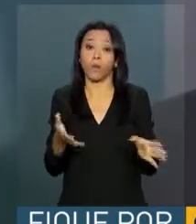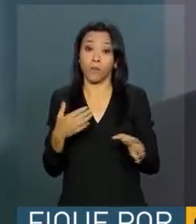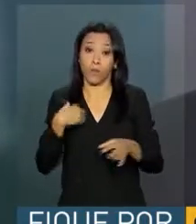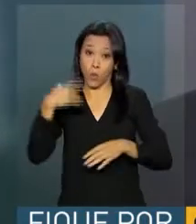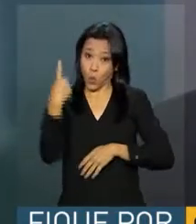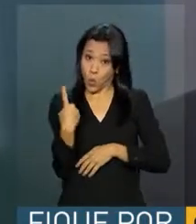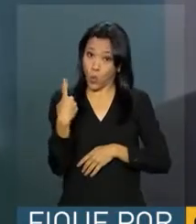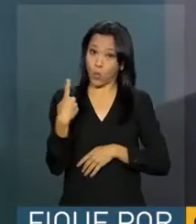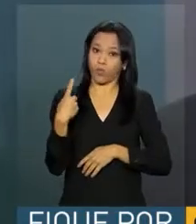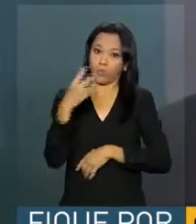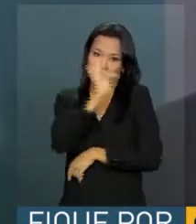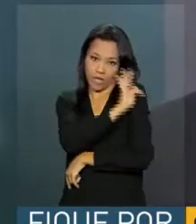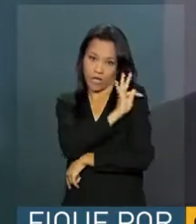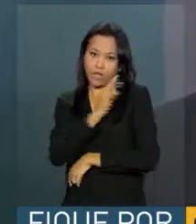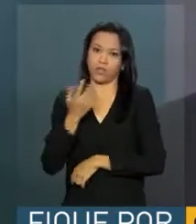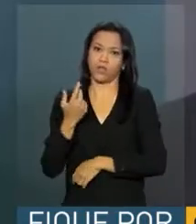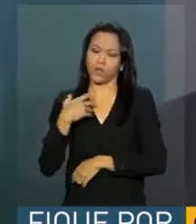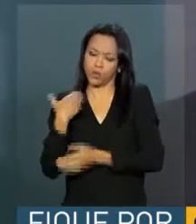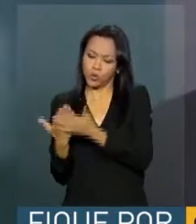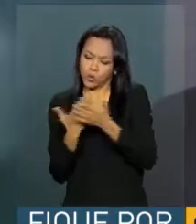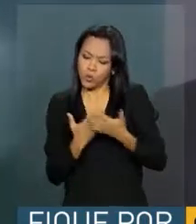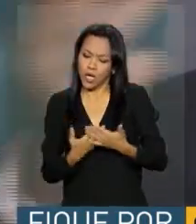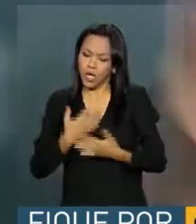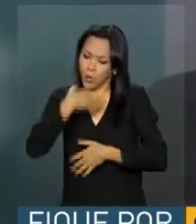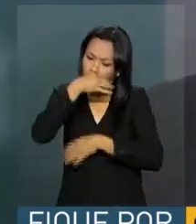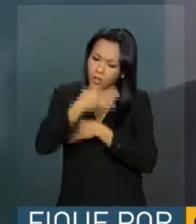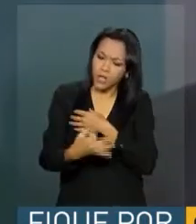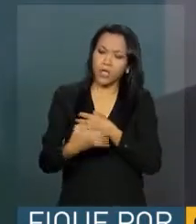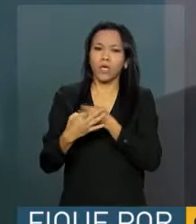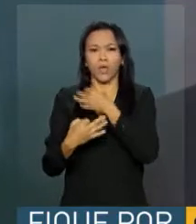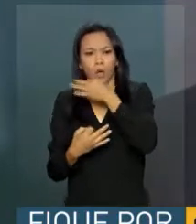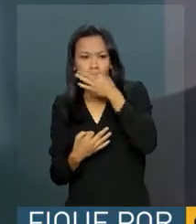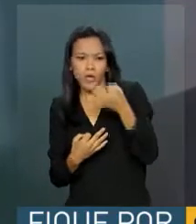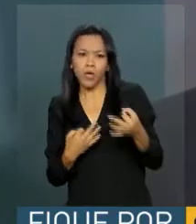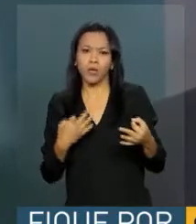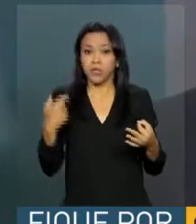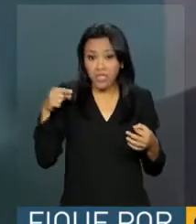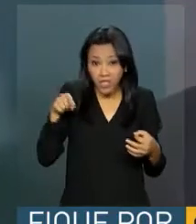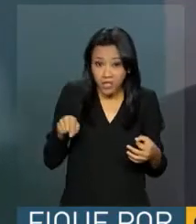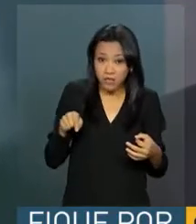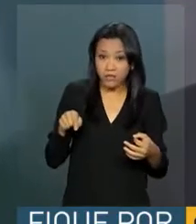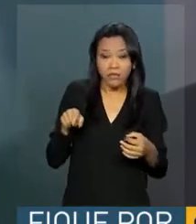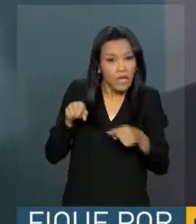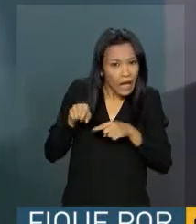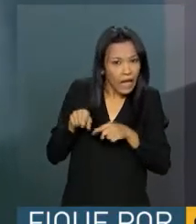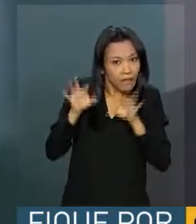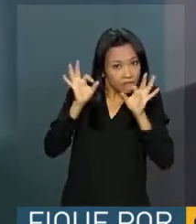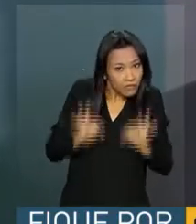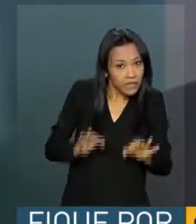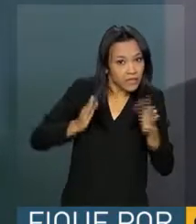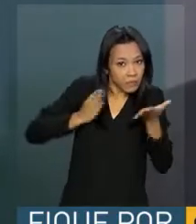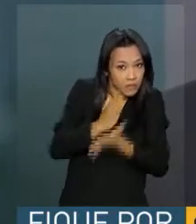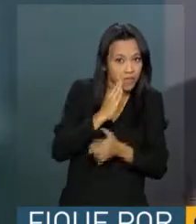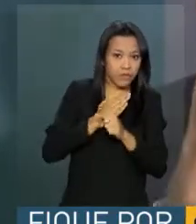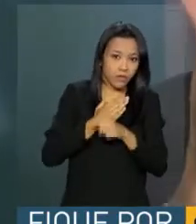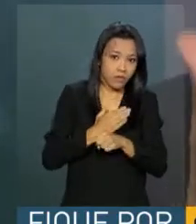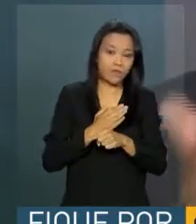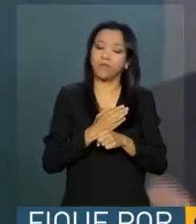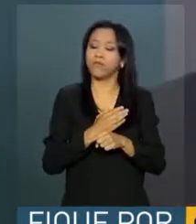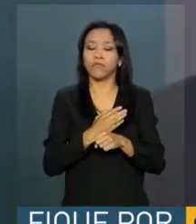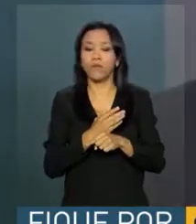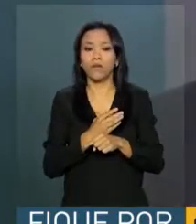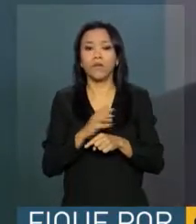técnico estudar algo e comentar, fazer outro comentar, não quer dizer que isso será aprovado e, portanto,